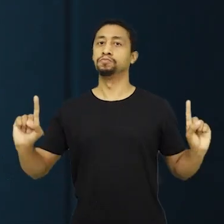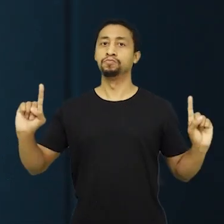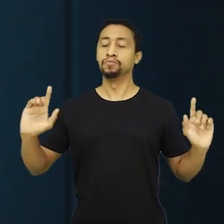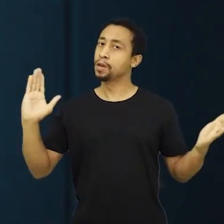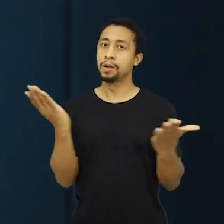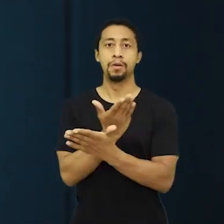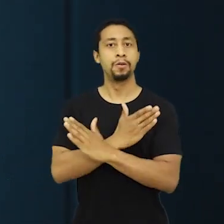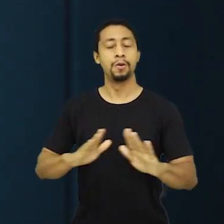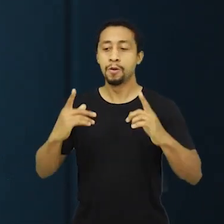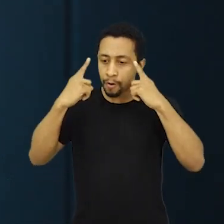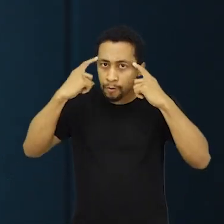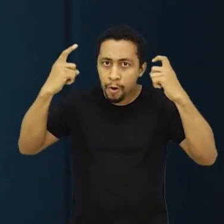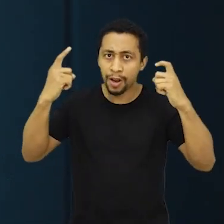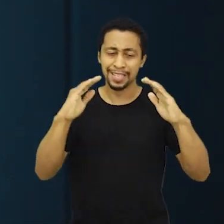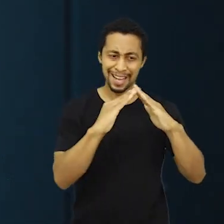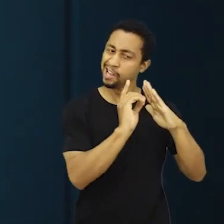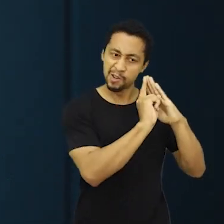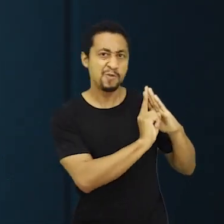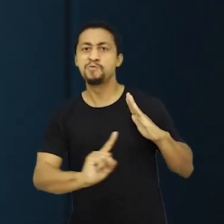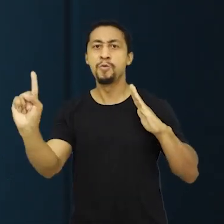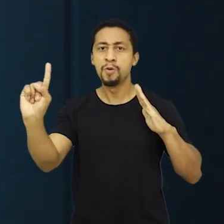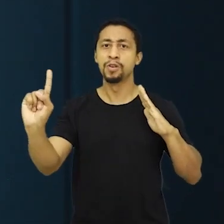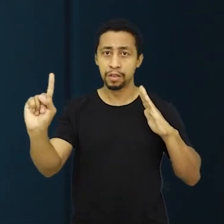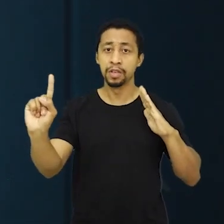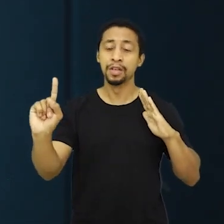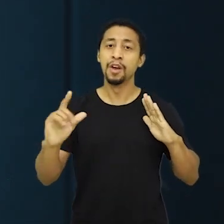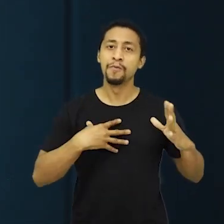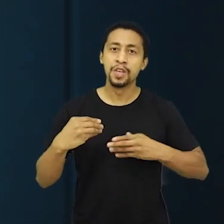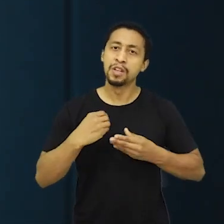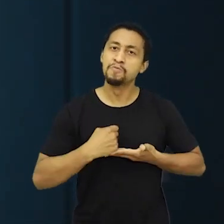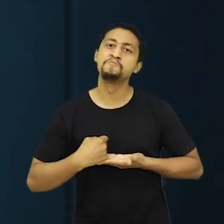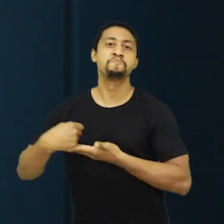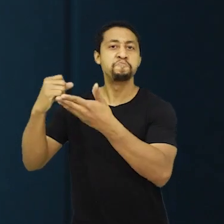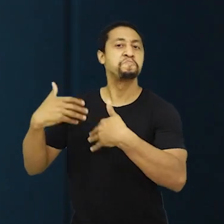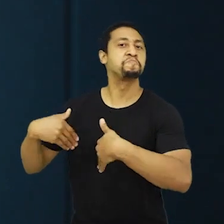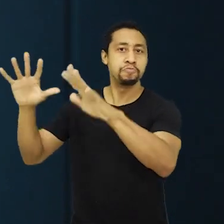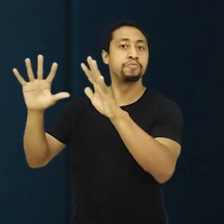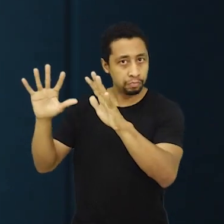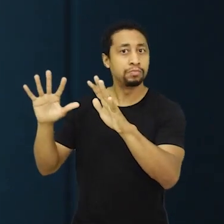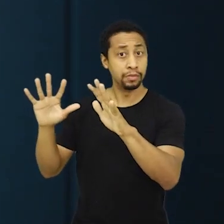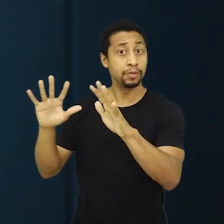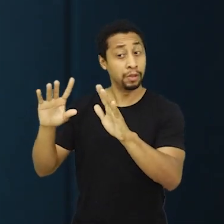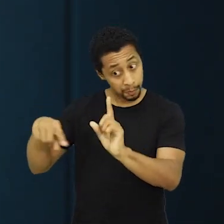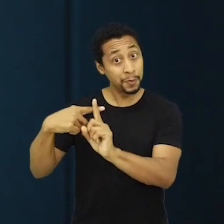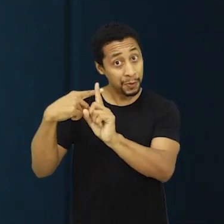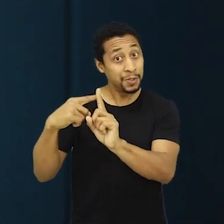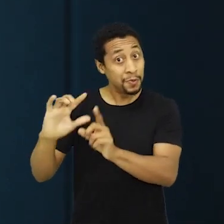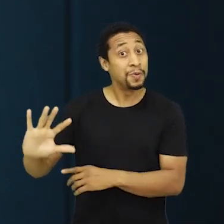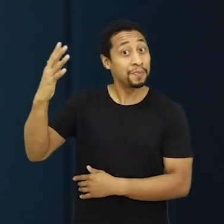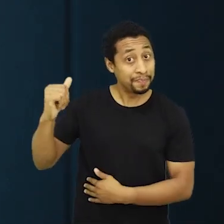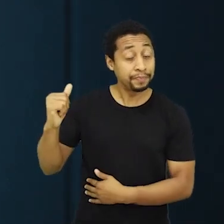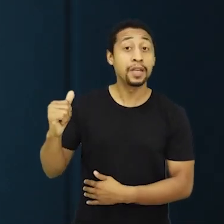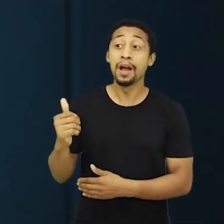sair de suas casas junto com os seus filhos, né. Também um resultado positivo disso, muitas delas voltaram